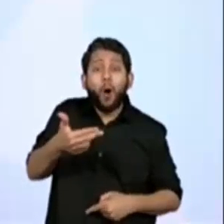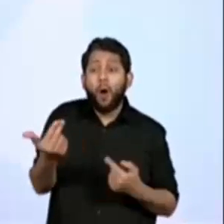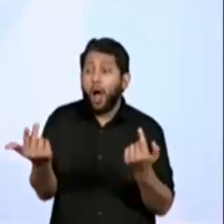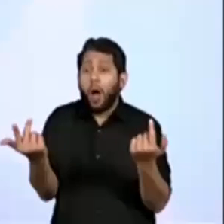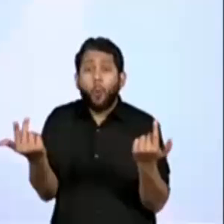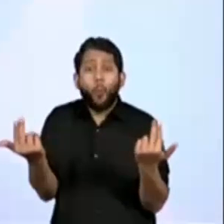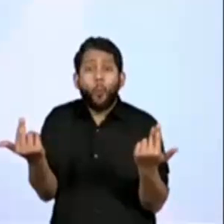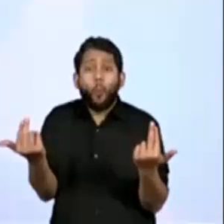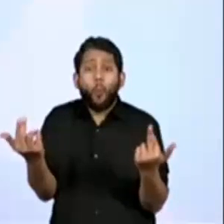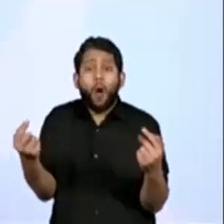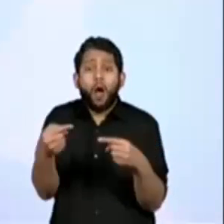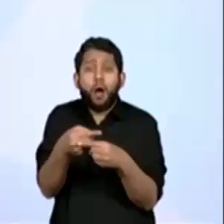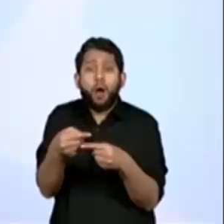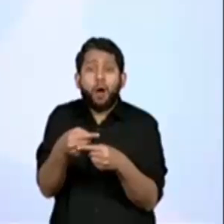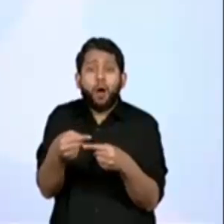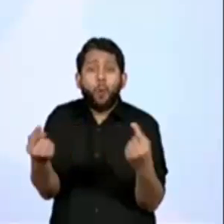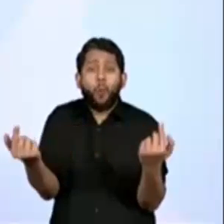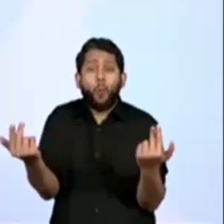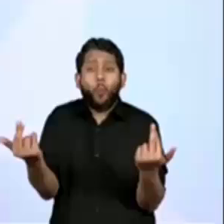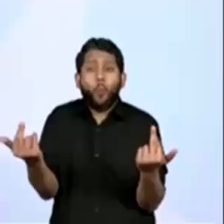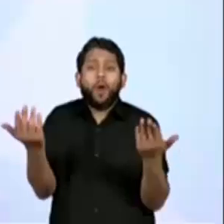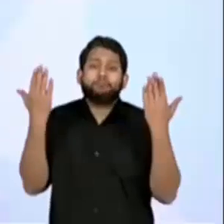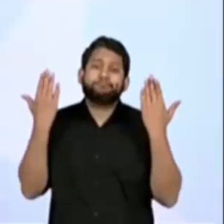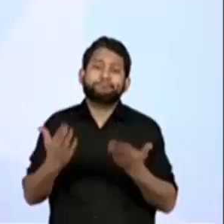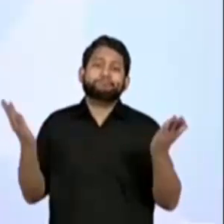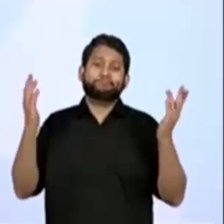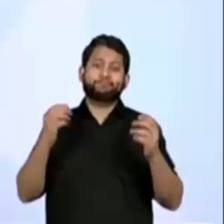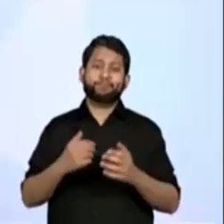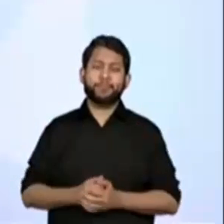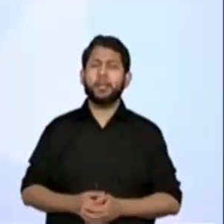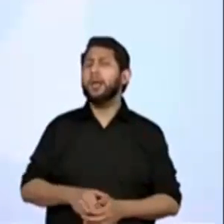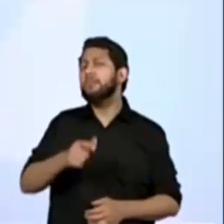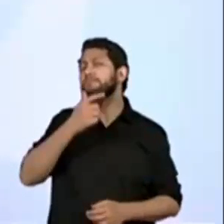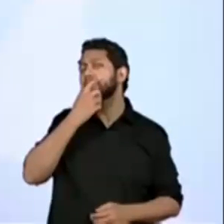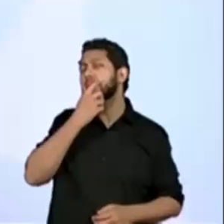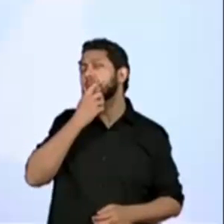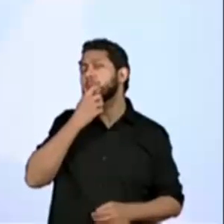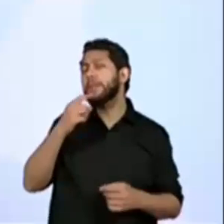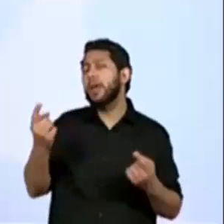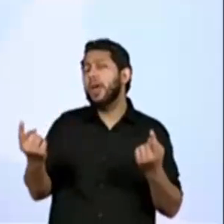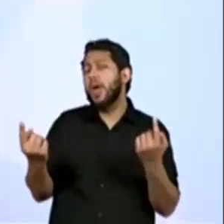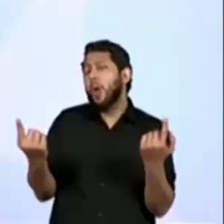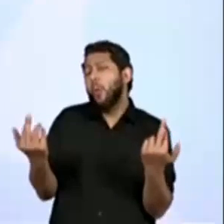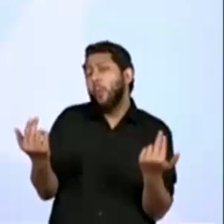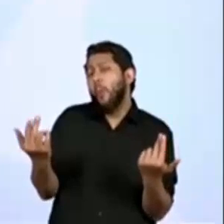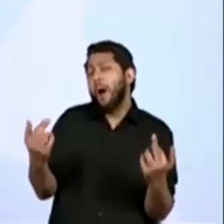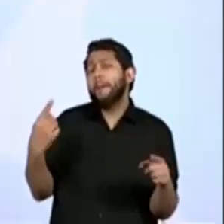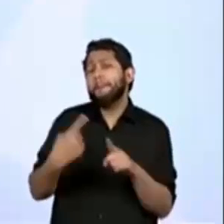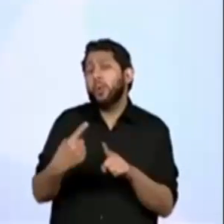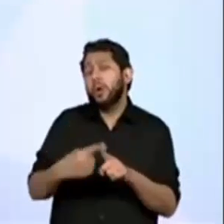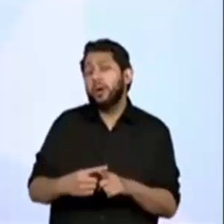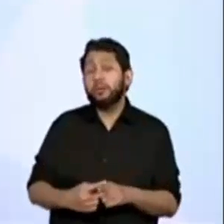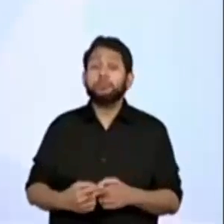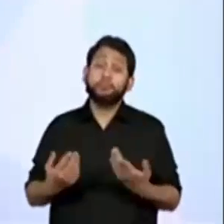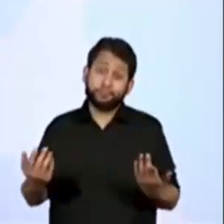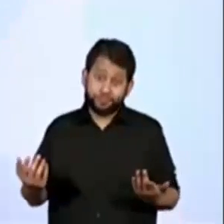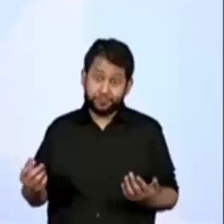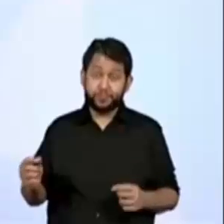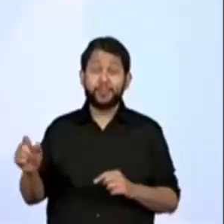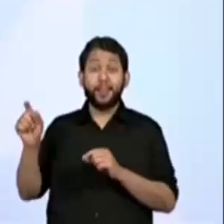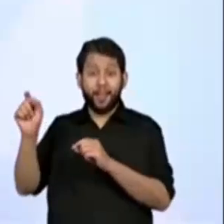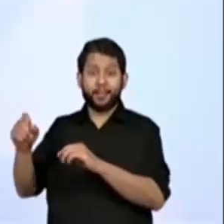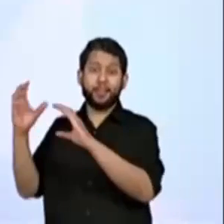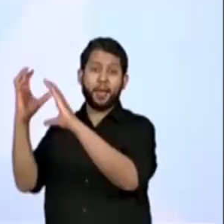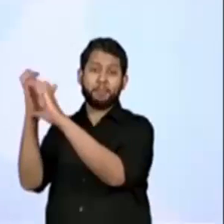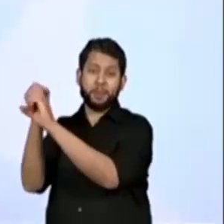uma relação de igualdade? Por que elas são equivalentes? Porque o resultado das